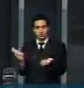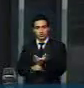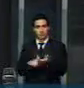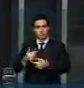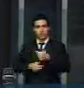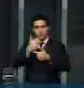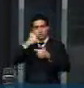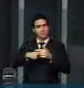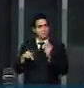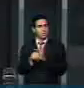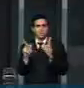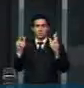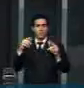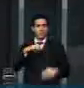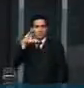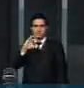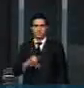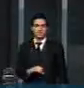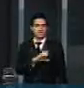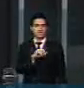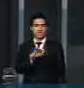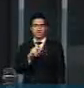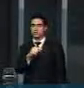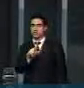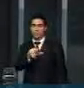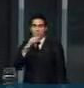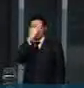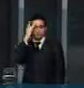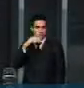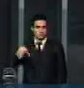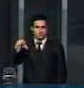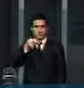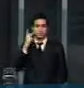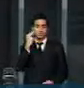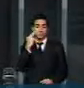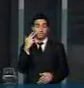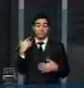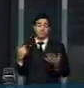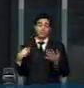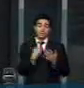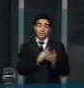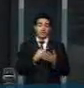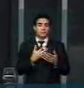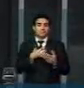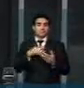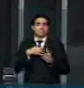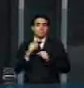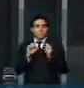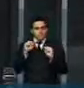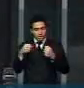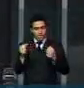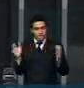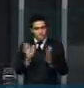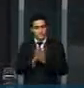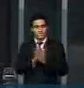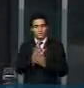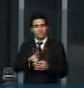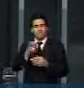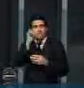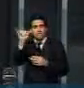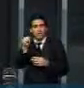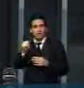como cidadão. Considerando tudo isso, concluímos que o enfrentamento ao uso indevido de drogas não